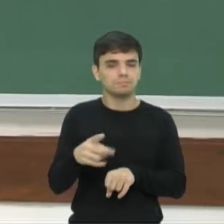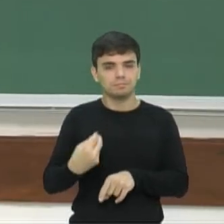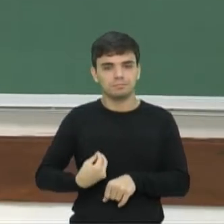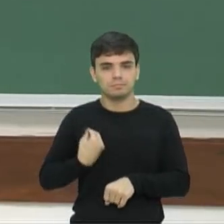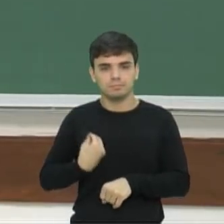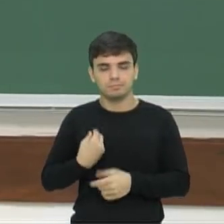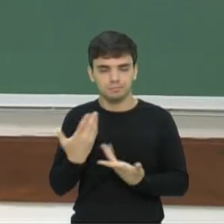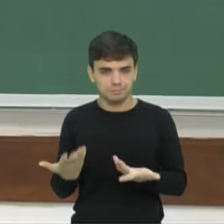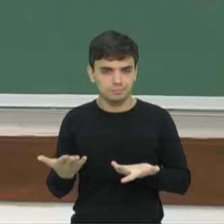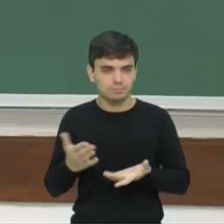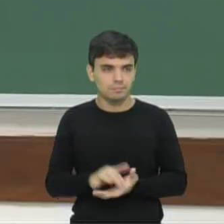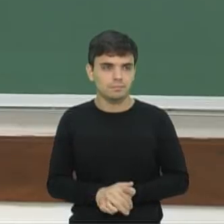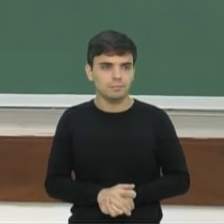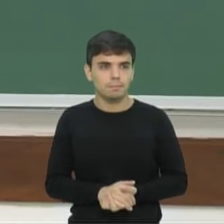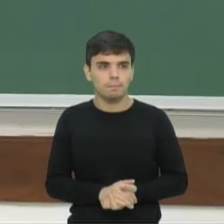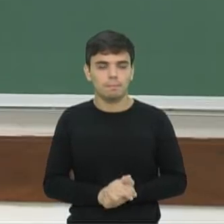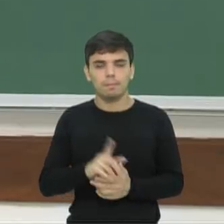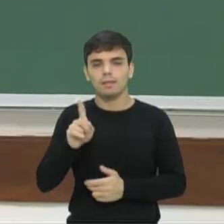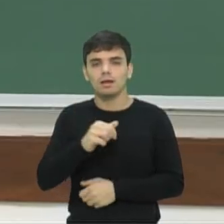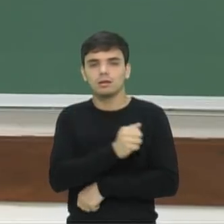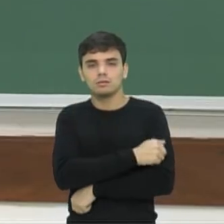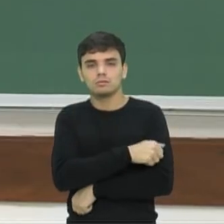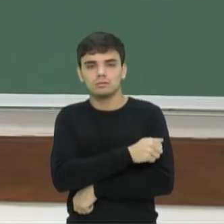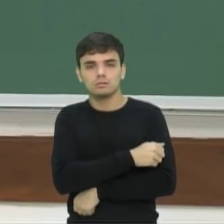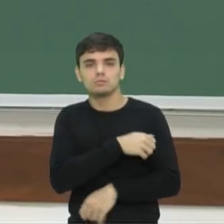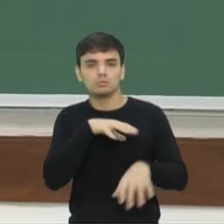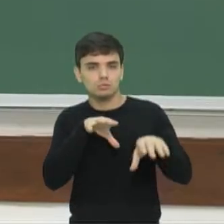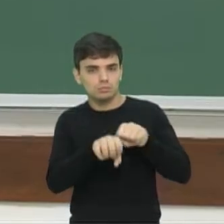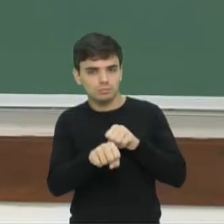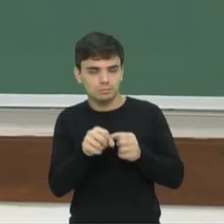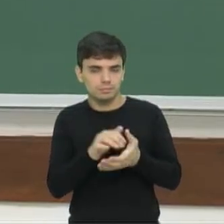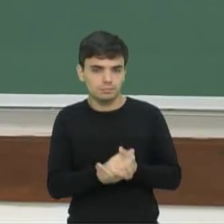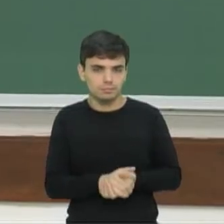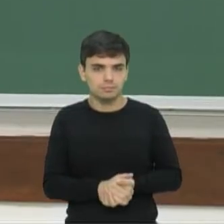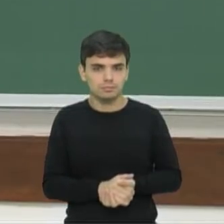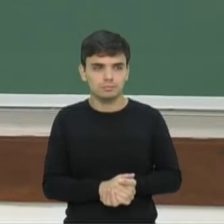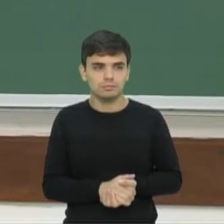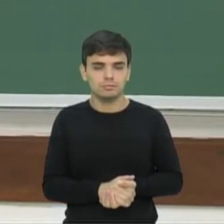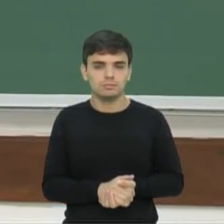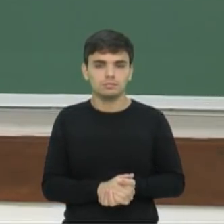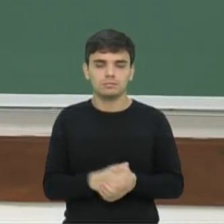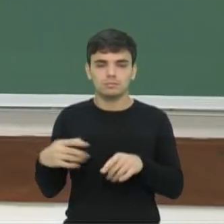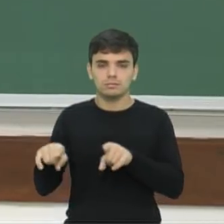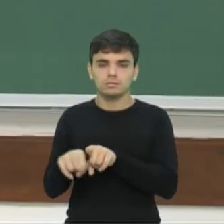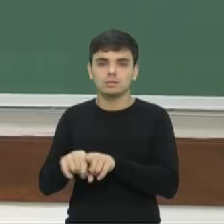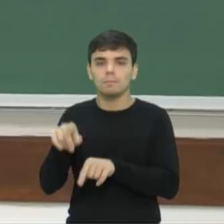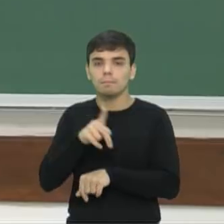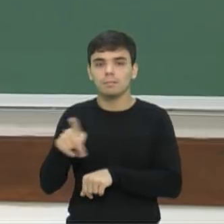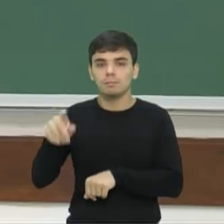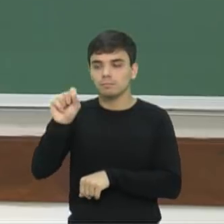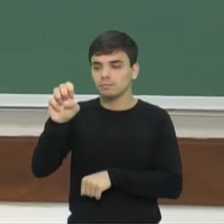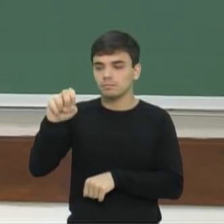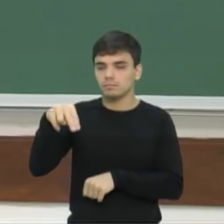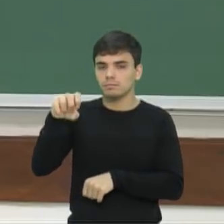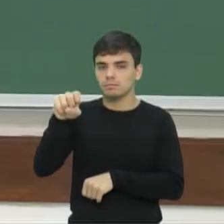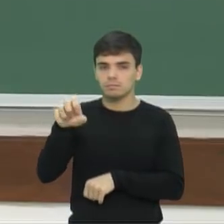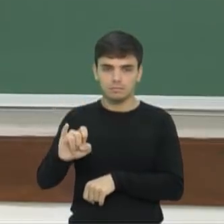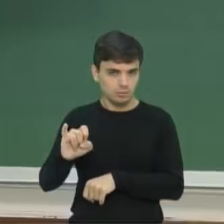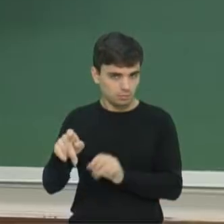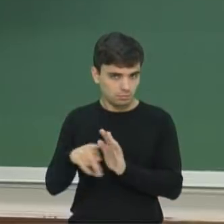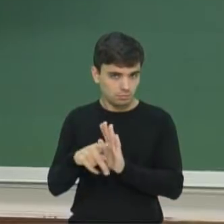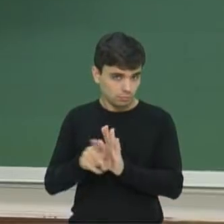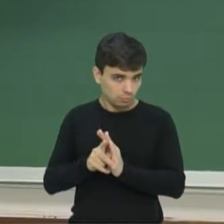judô, né? Então, o senpai é o aluno mais graduado e o kohai é o aluno menos graduado. E o professor é o sensei dentro